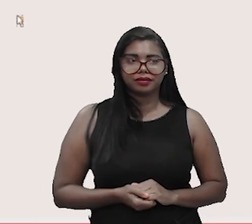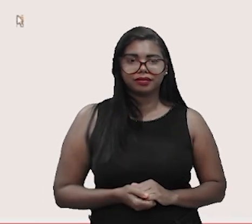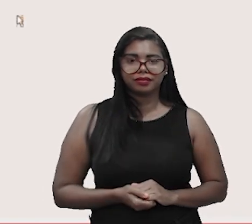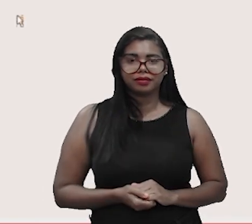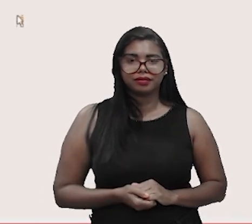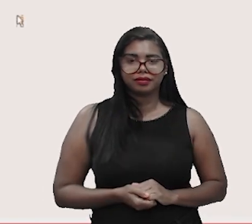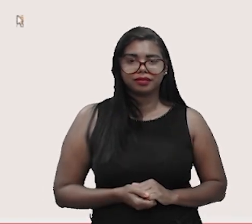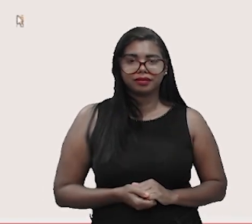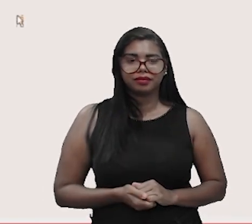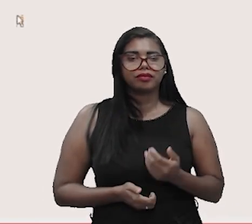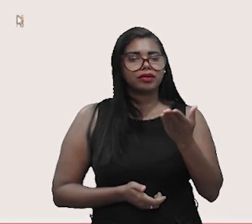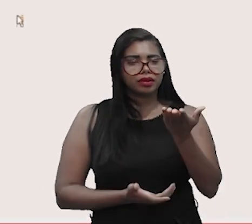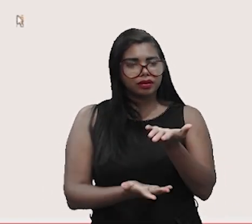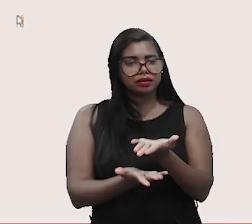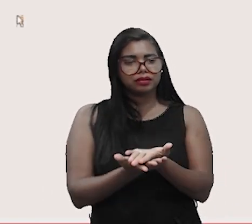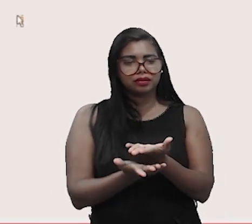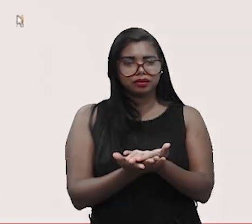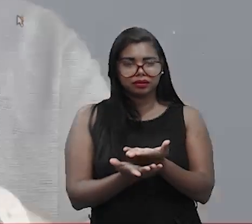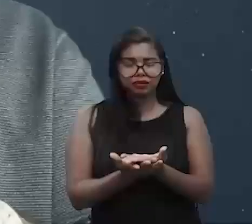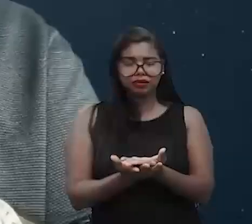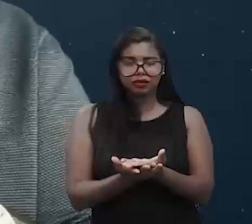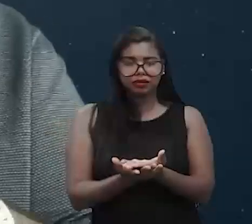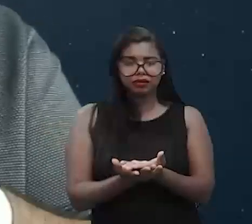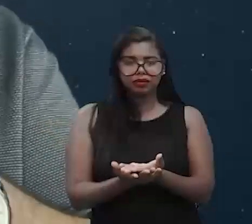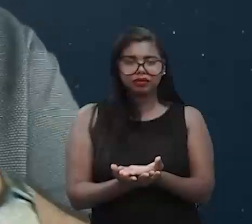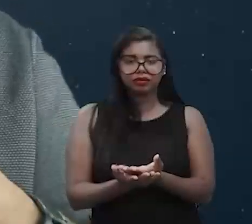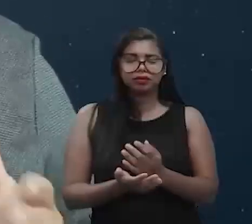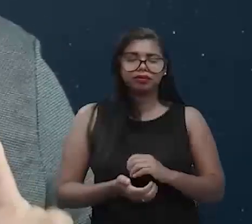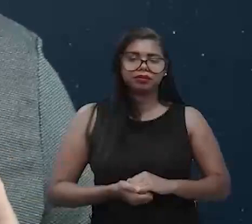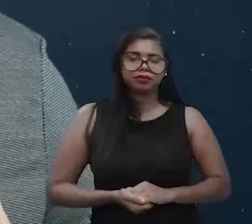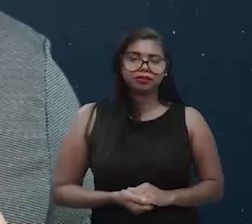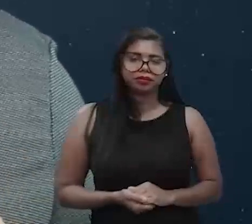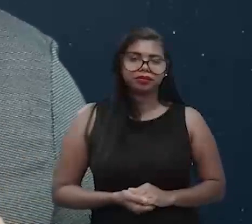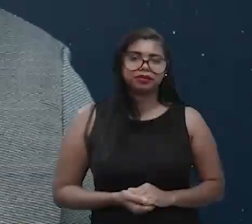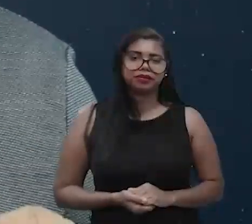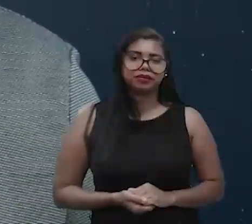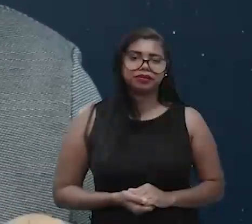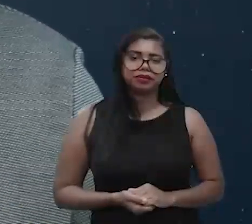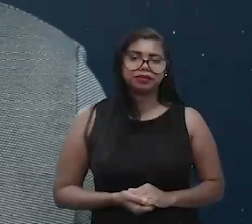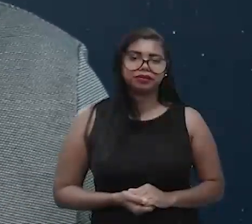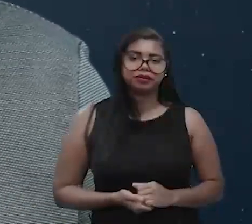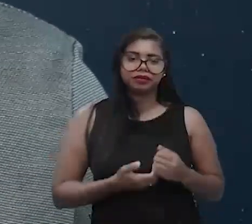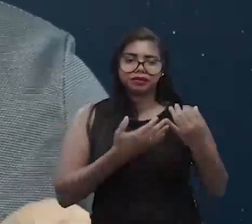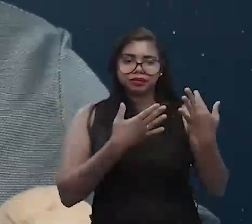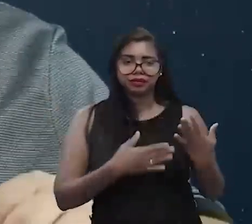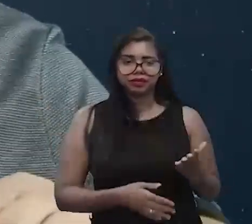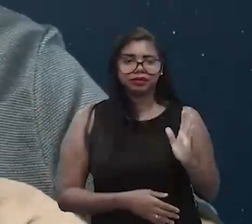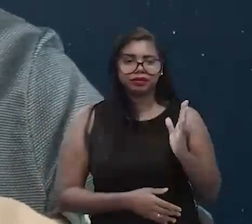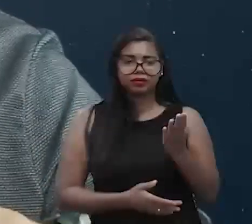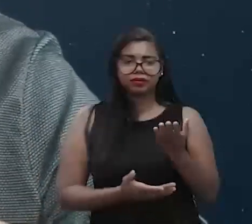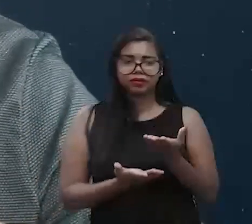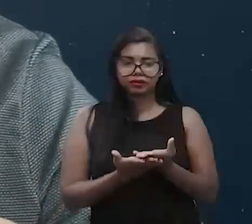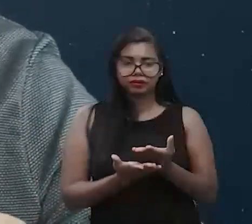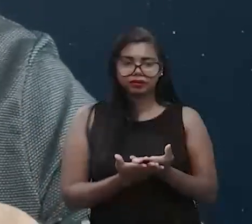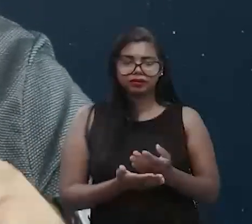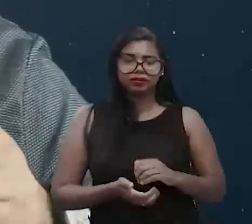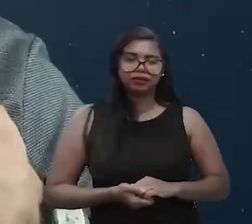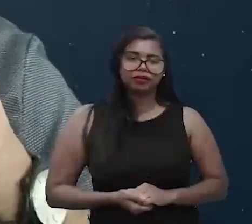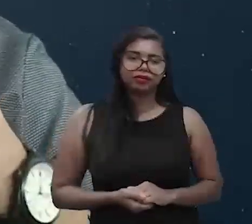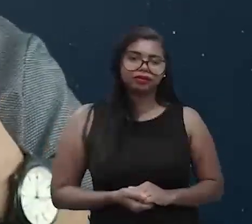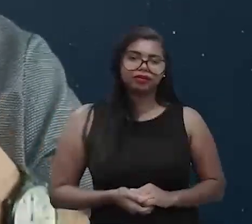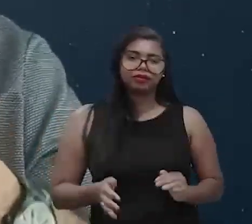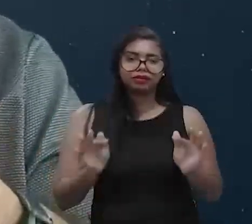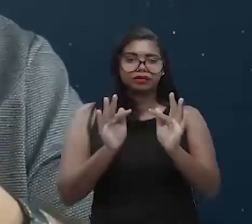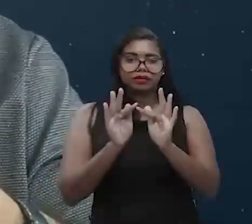Você vem estudando e a gente apontou aqui, a gente pontuou durante as nossas aulas, a gente pontuou o seguinte, que a função